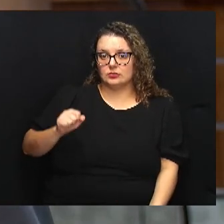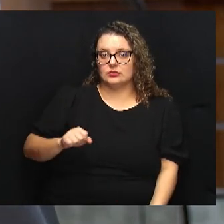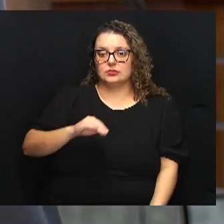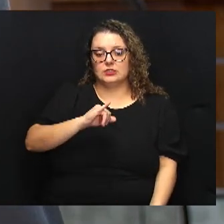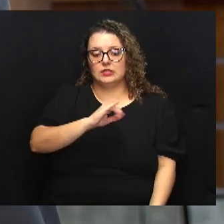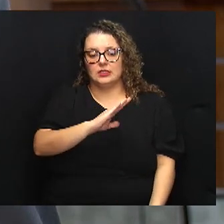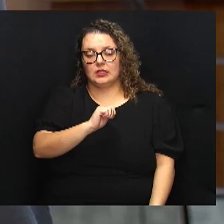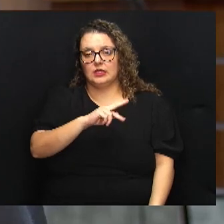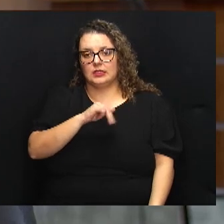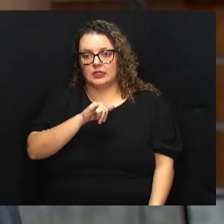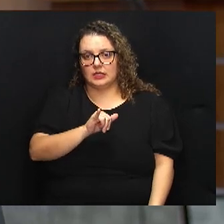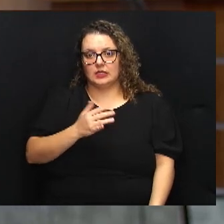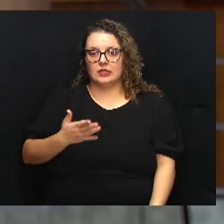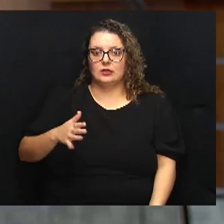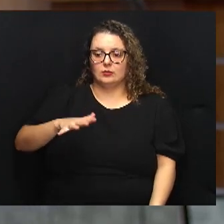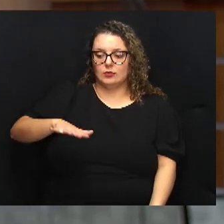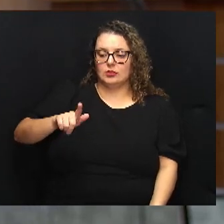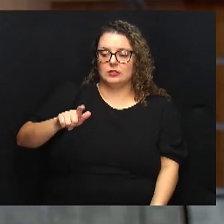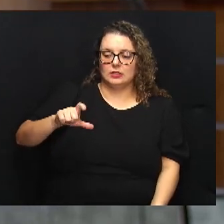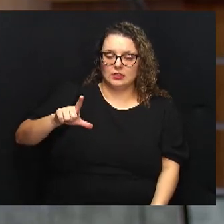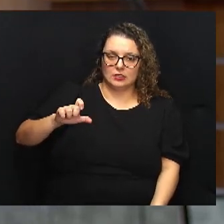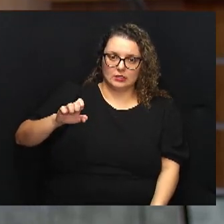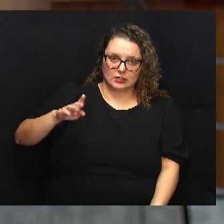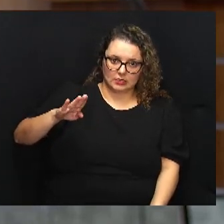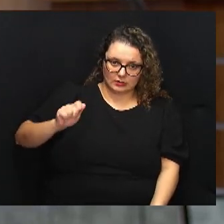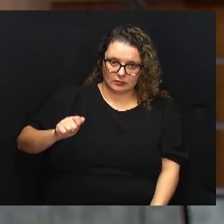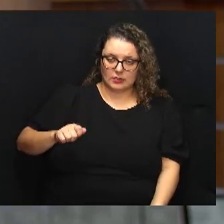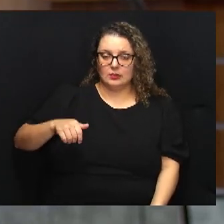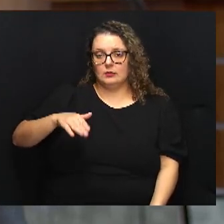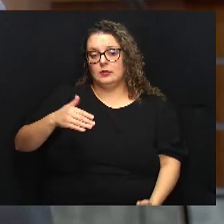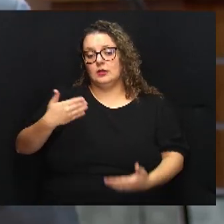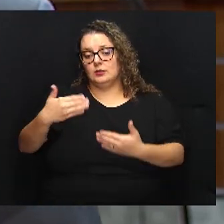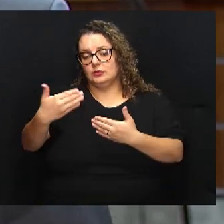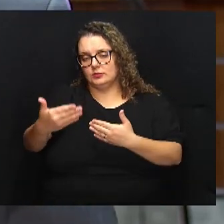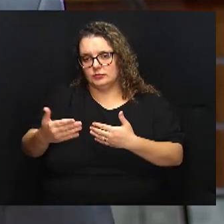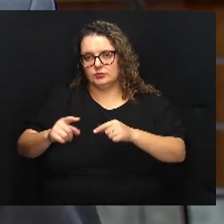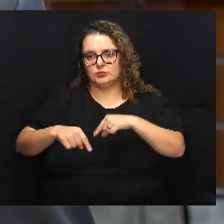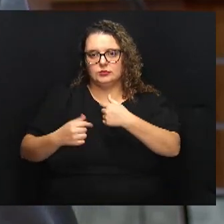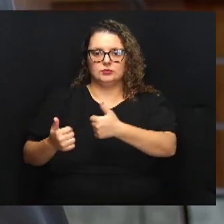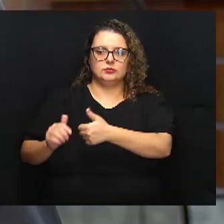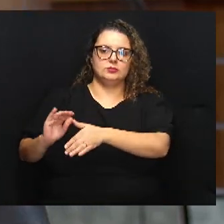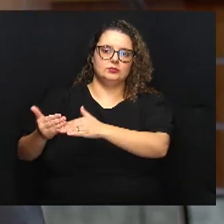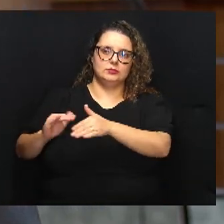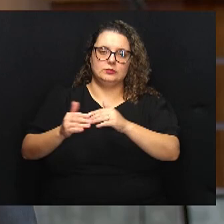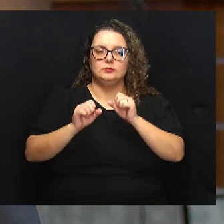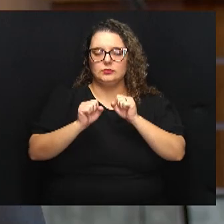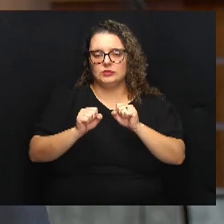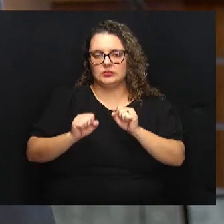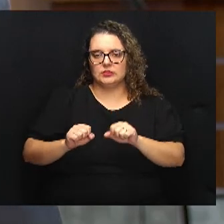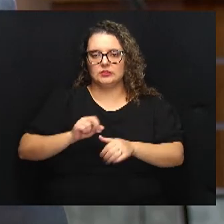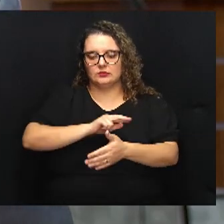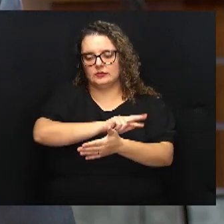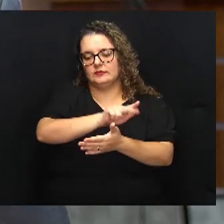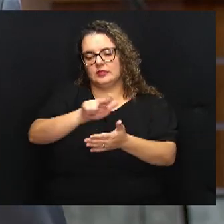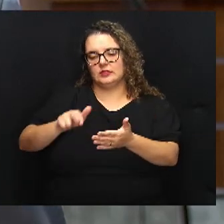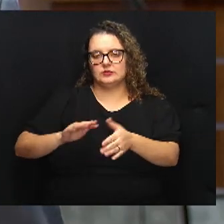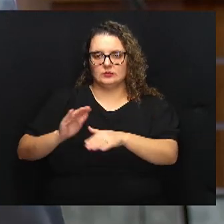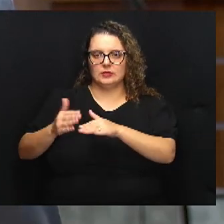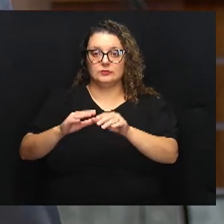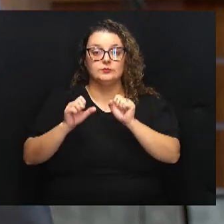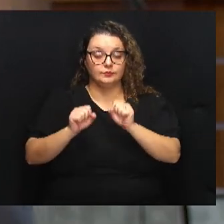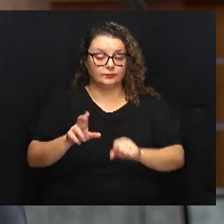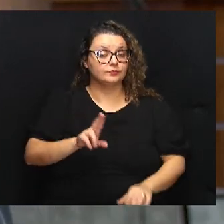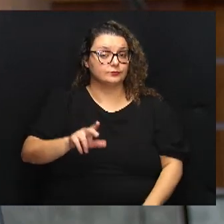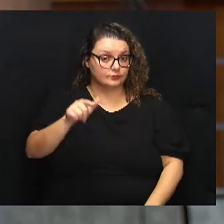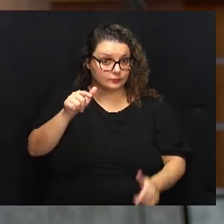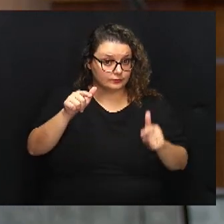temos aqui o pessoal da Gleba também, temos mais à frente lá outros bairros que poderão fazer o uso desse